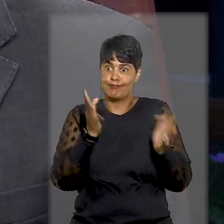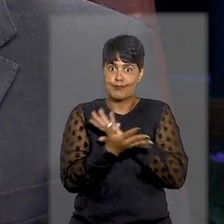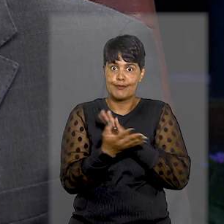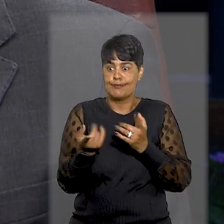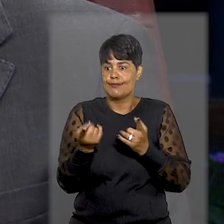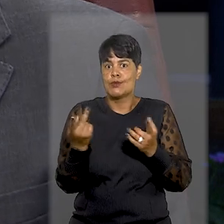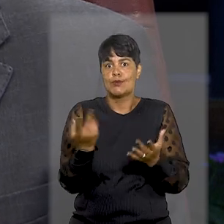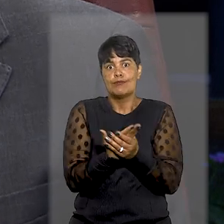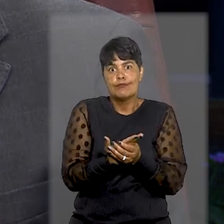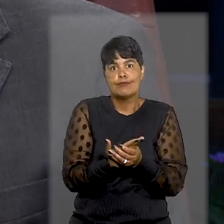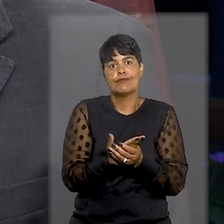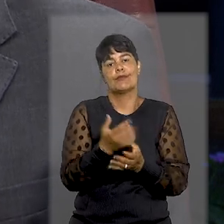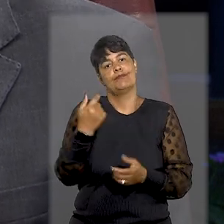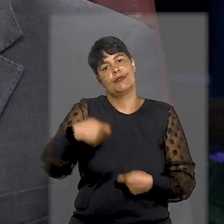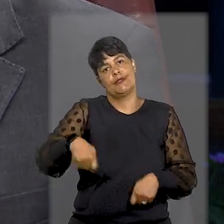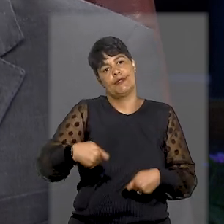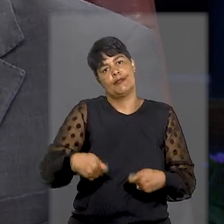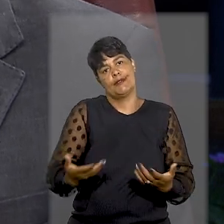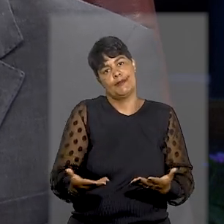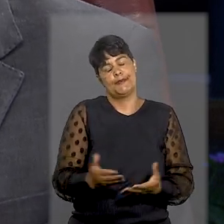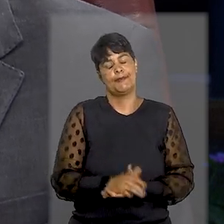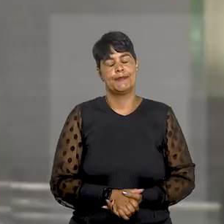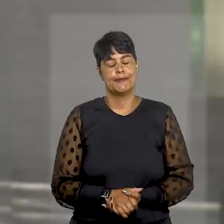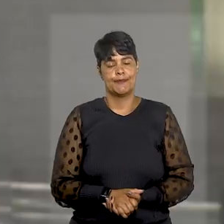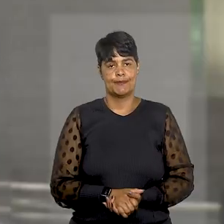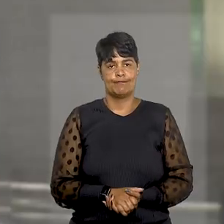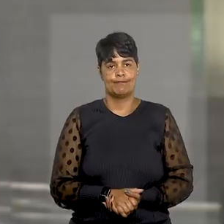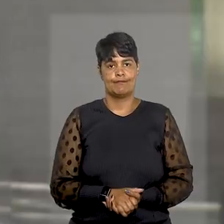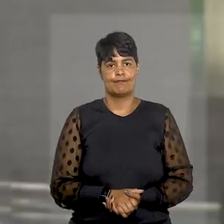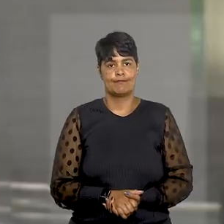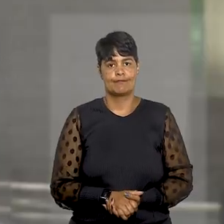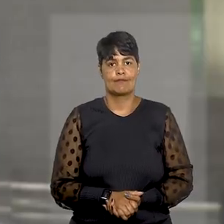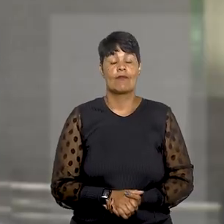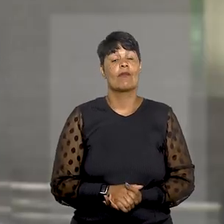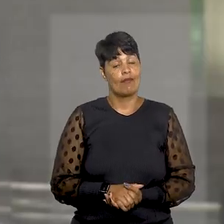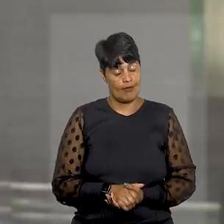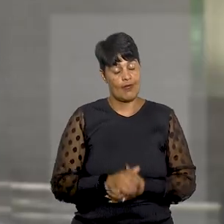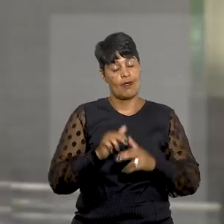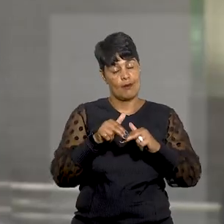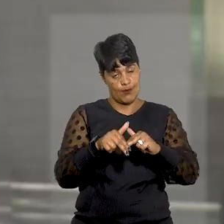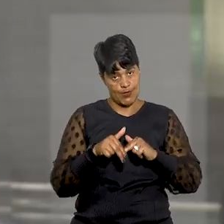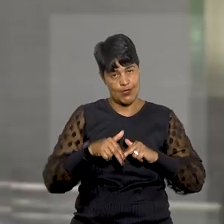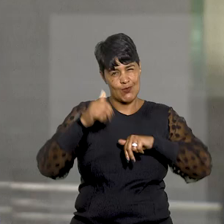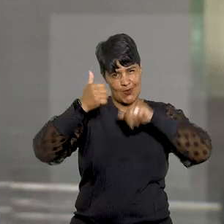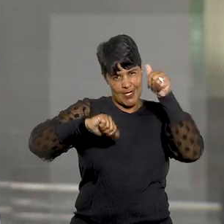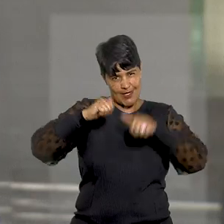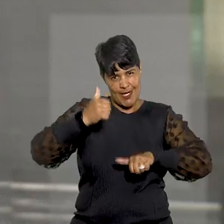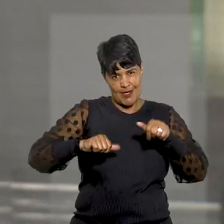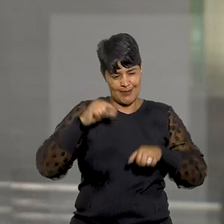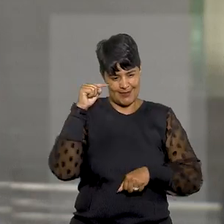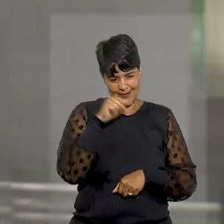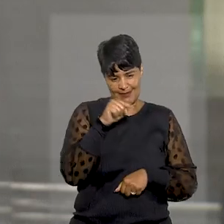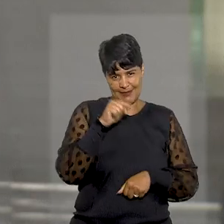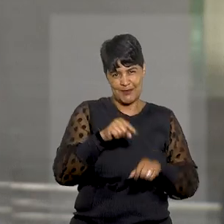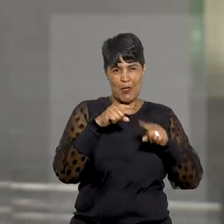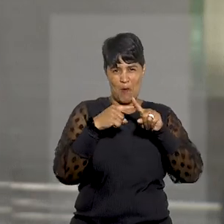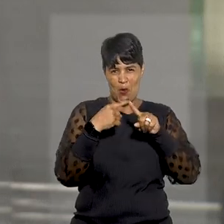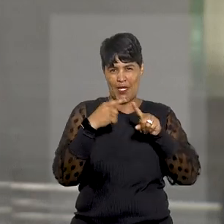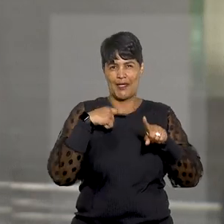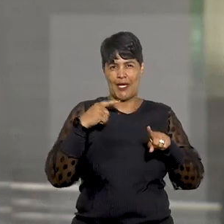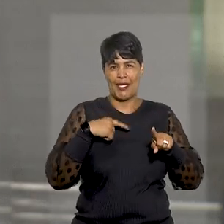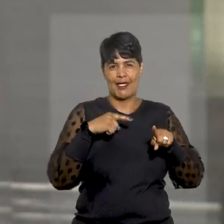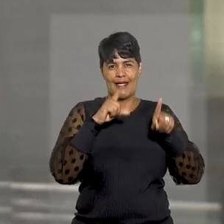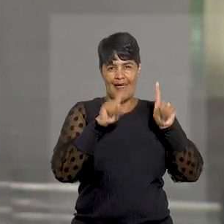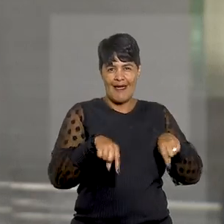não conhecimento desse provimento dos seus recursos é com base nessa análise de desempenho construída por meio do painel